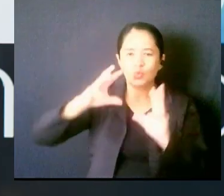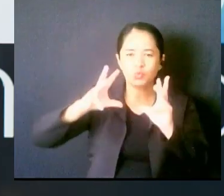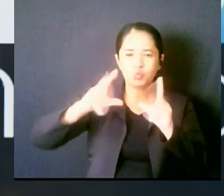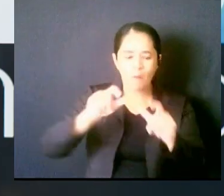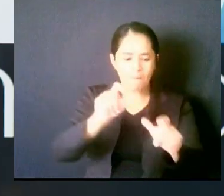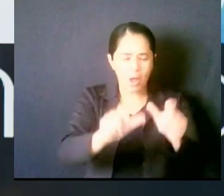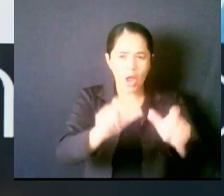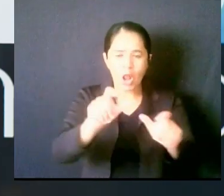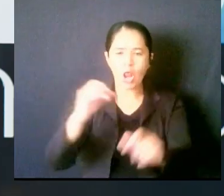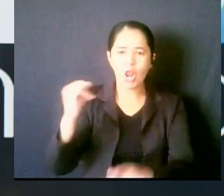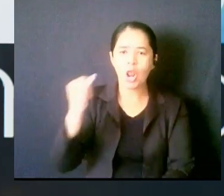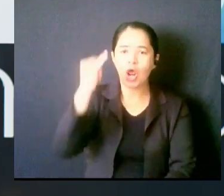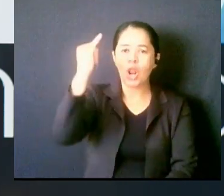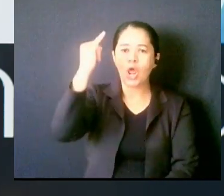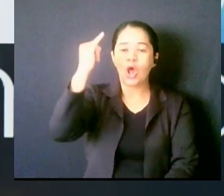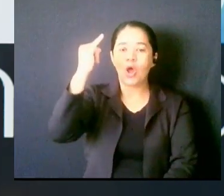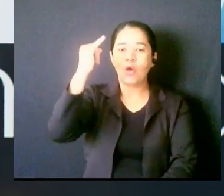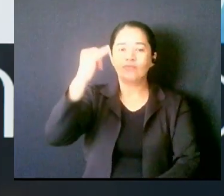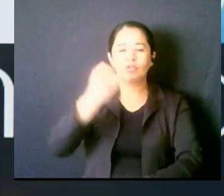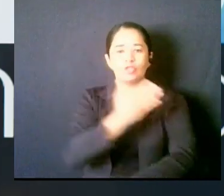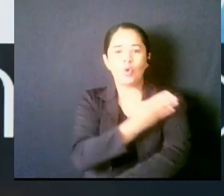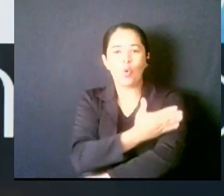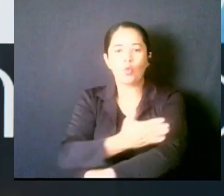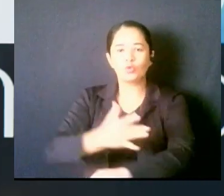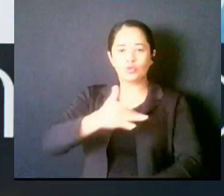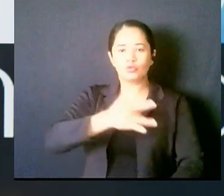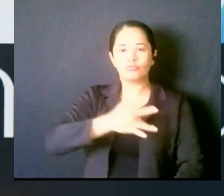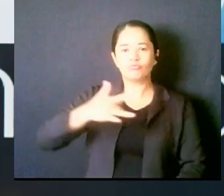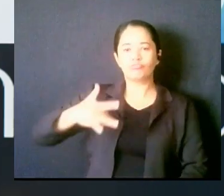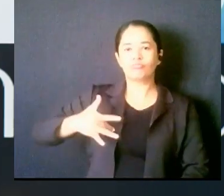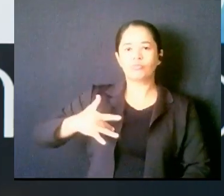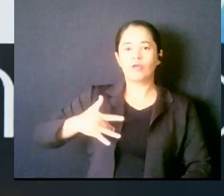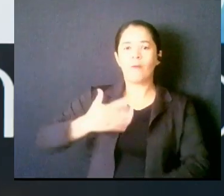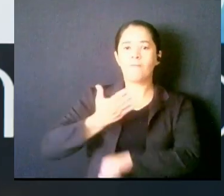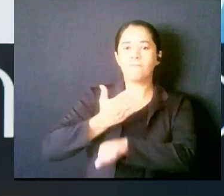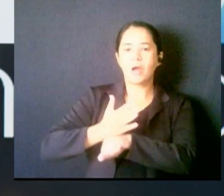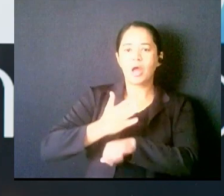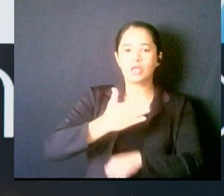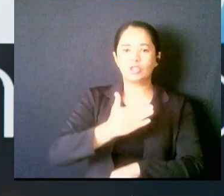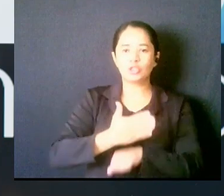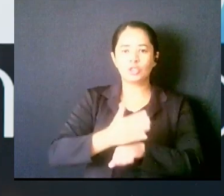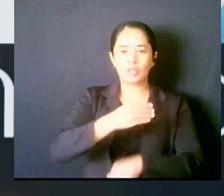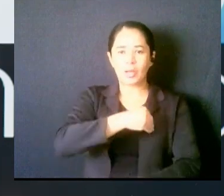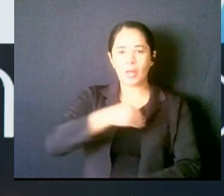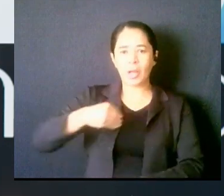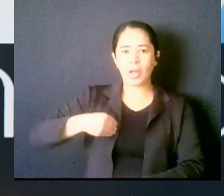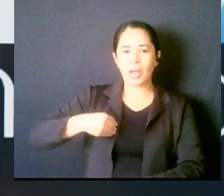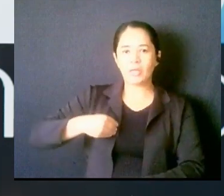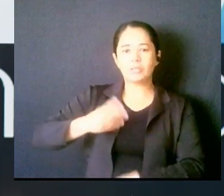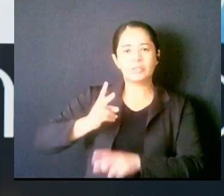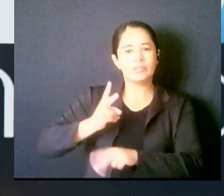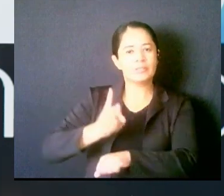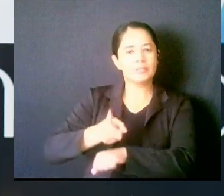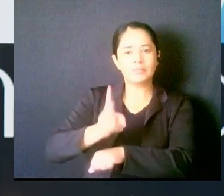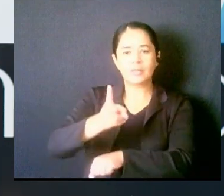de adotar hábitos saudáveis e realizar exames de rotina para detectar a